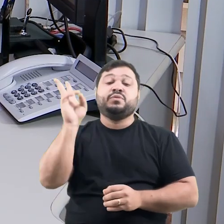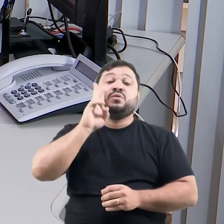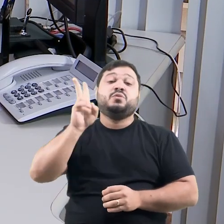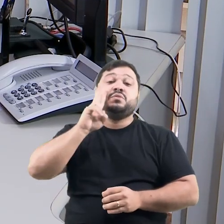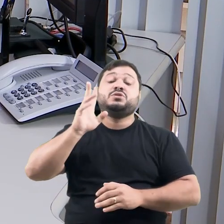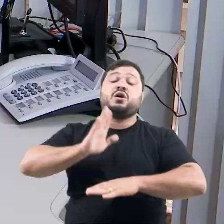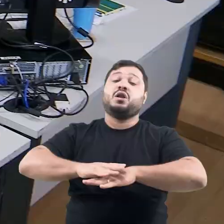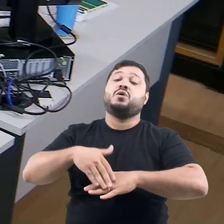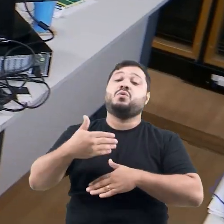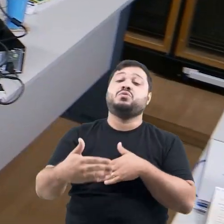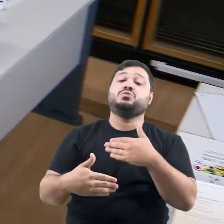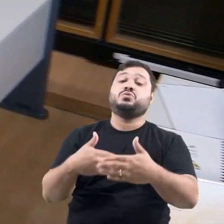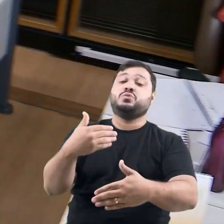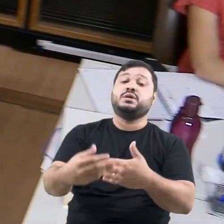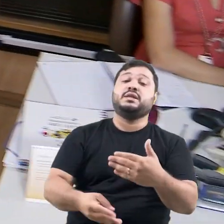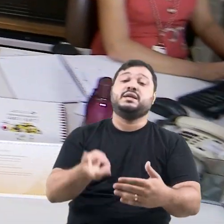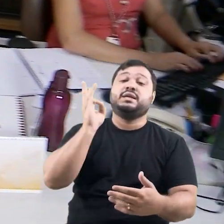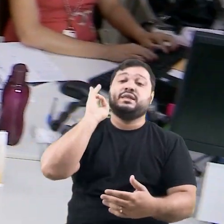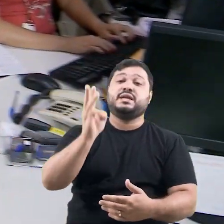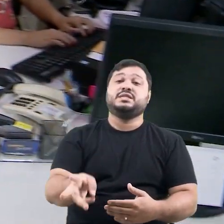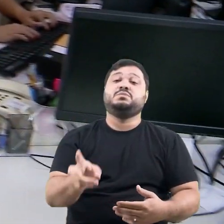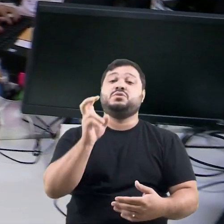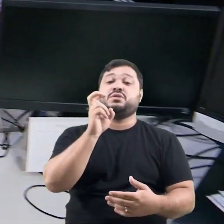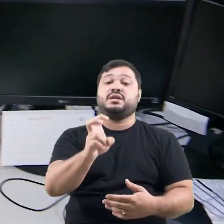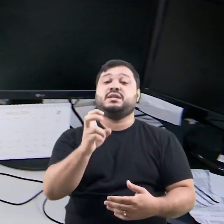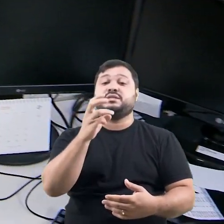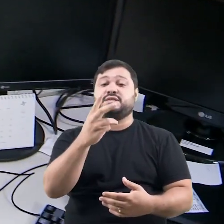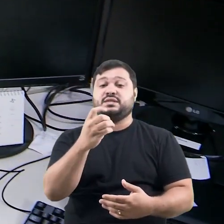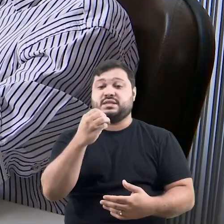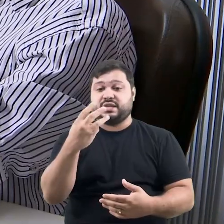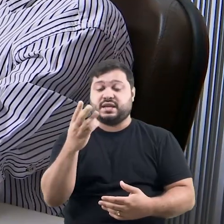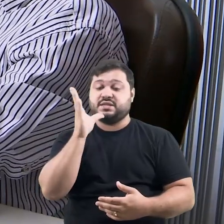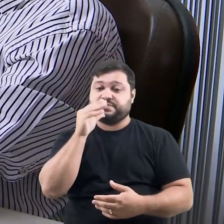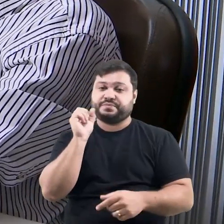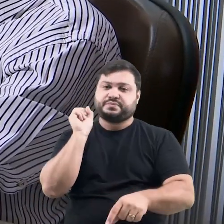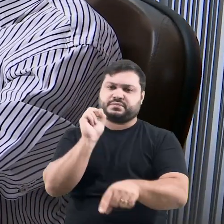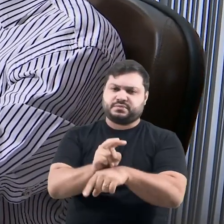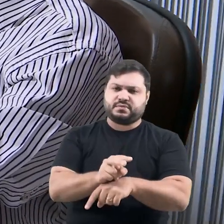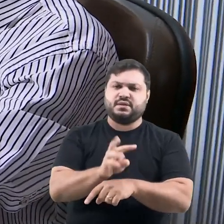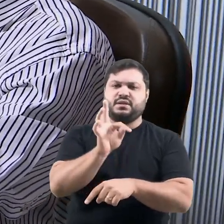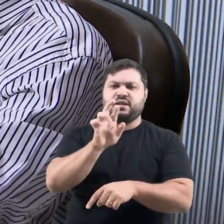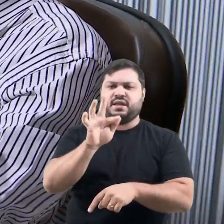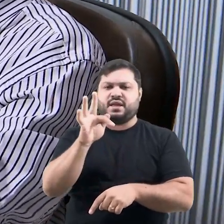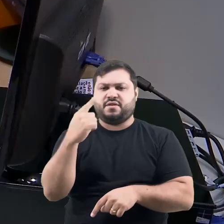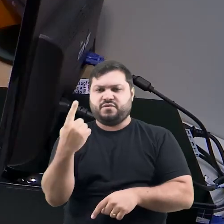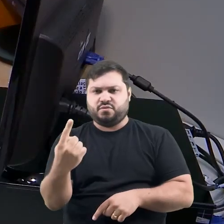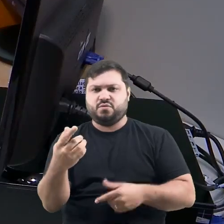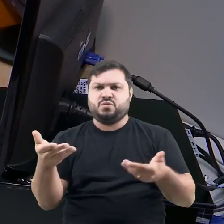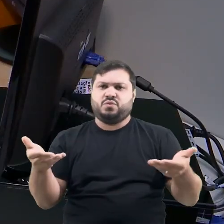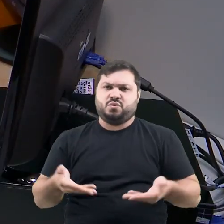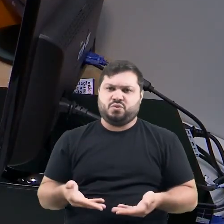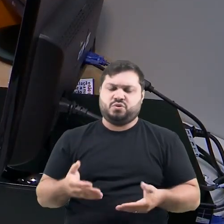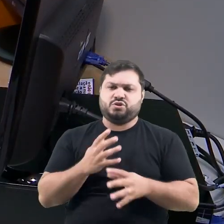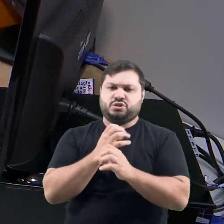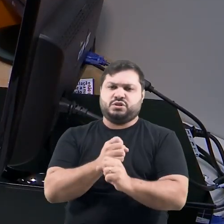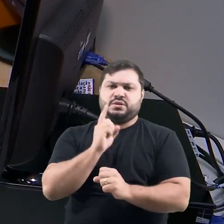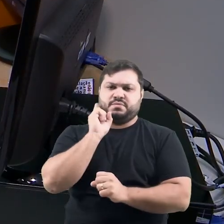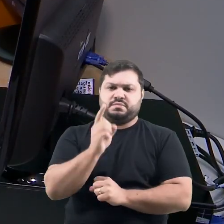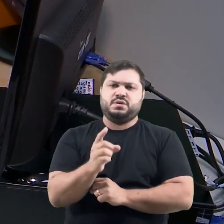história construída por 3.503 servidores que ingressaram no TRF1. Hoje,